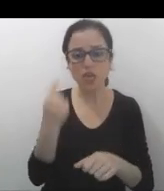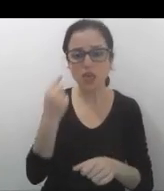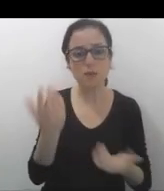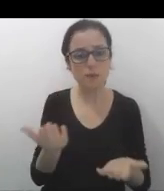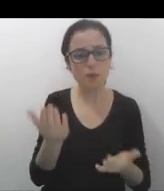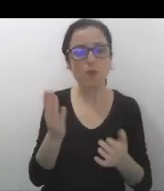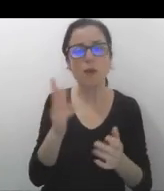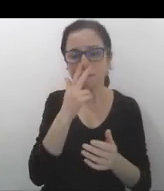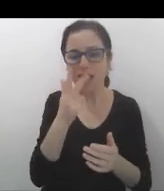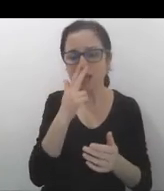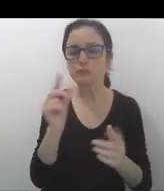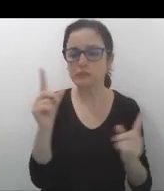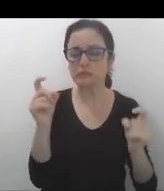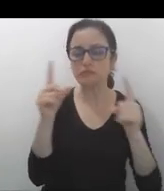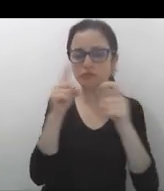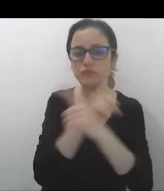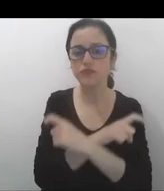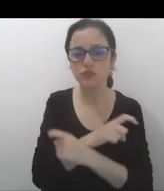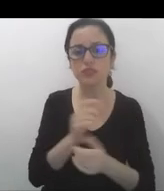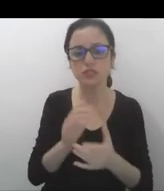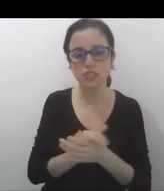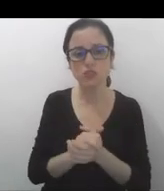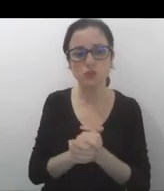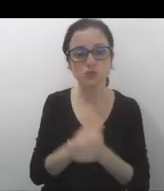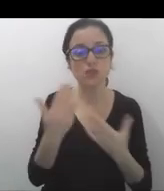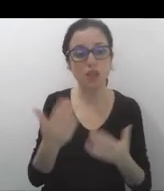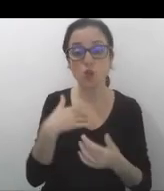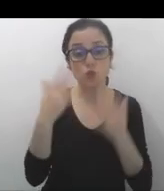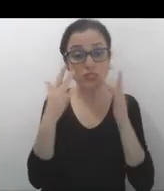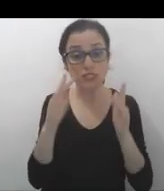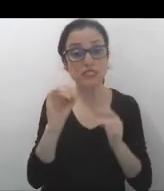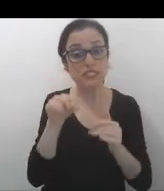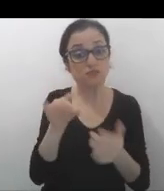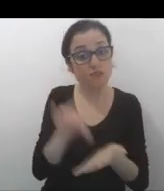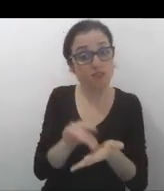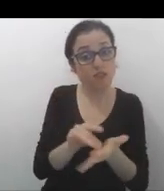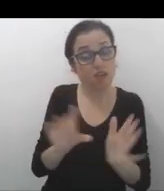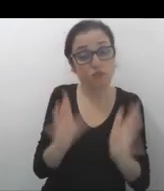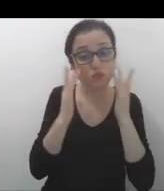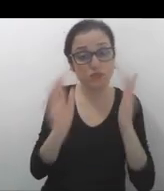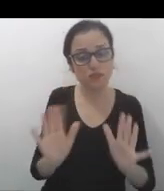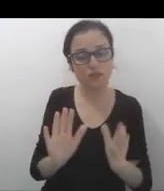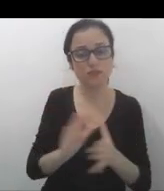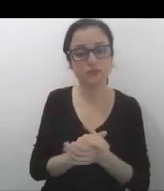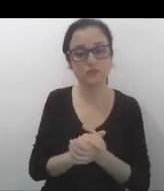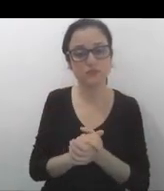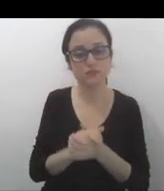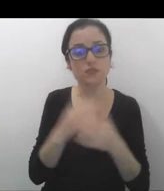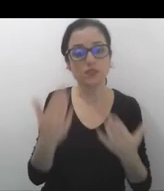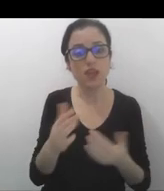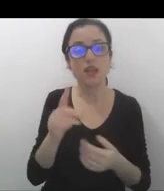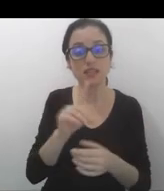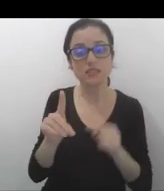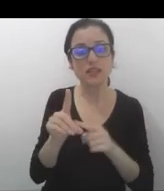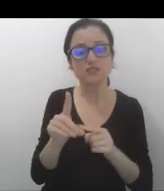tão recente e parece que tem uma dificuldade, eu não sei se isso se deve ao